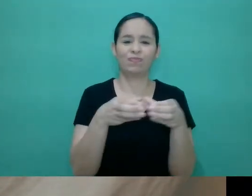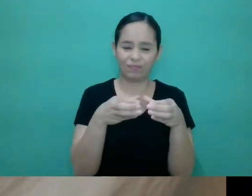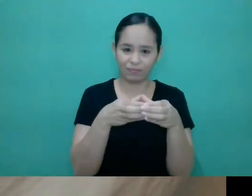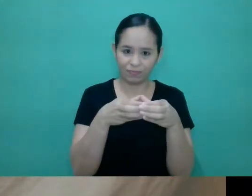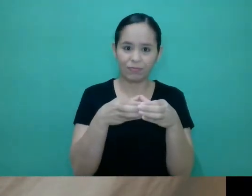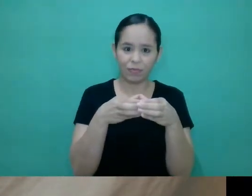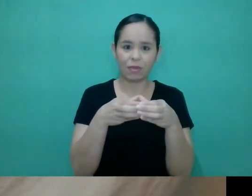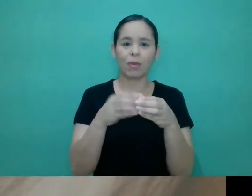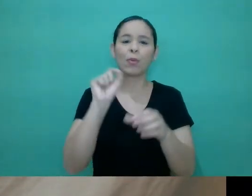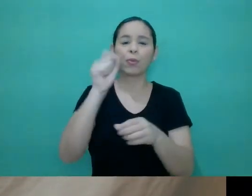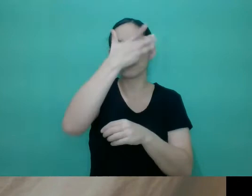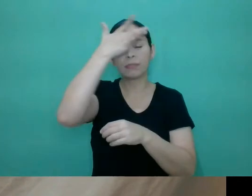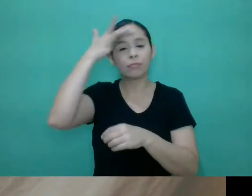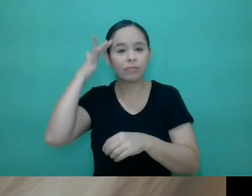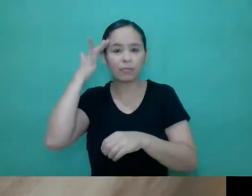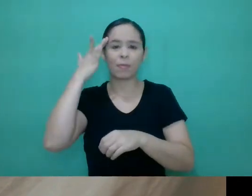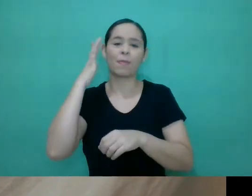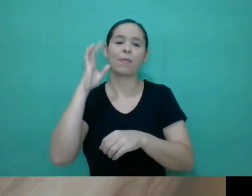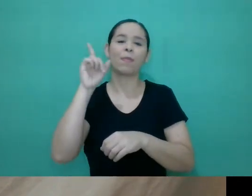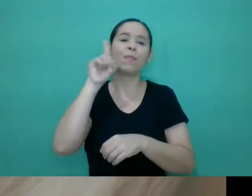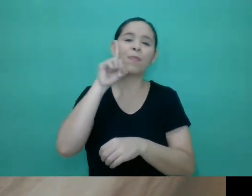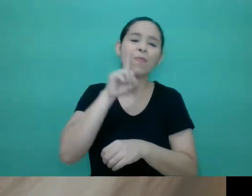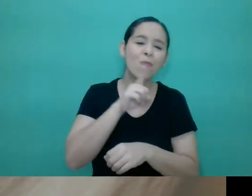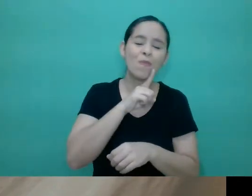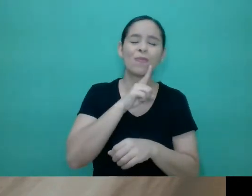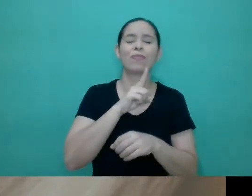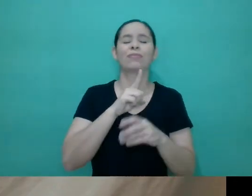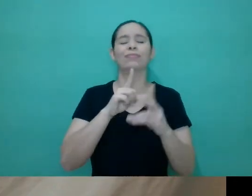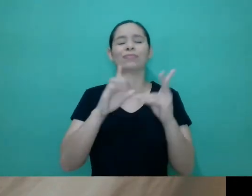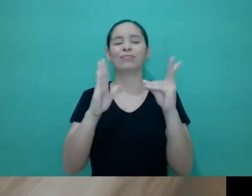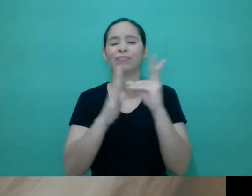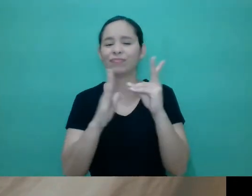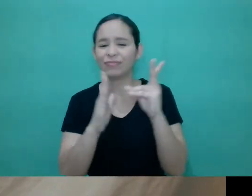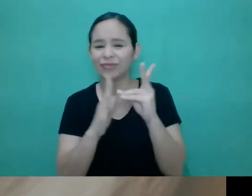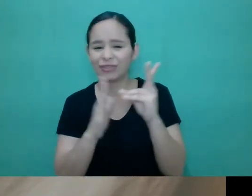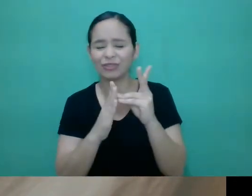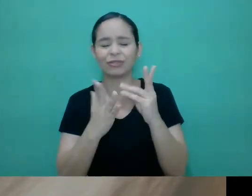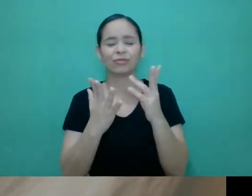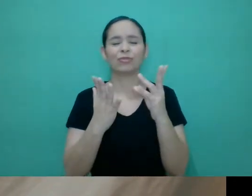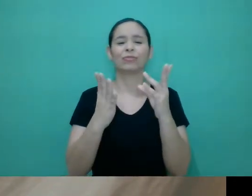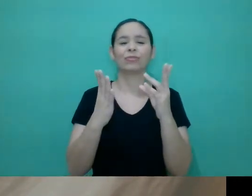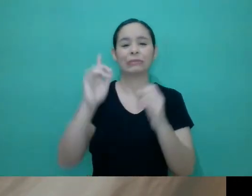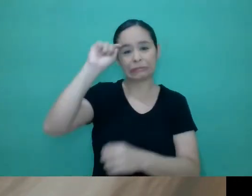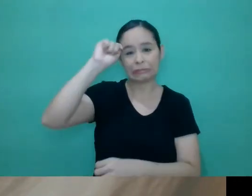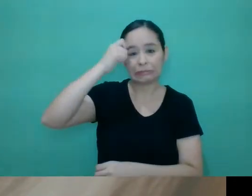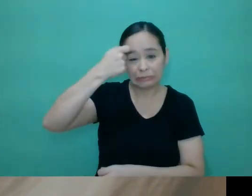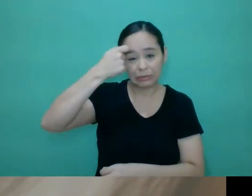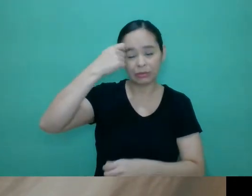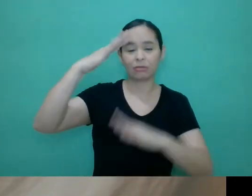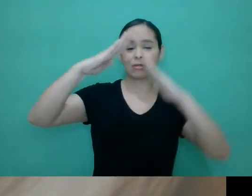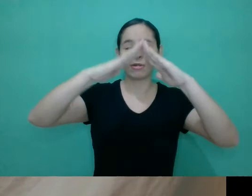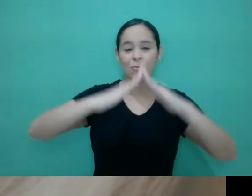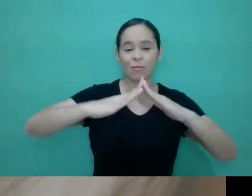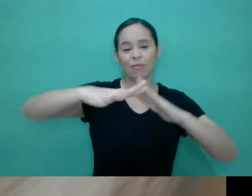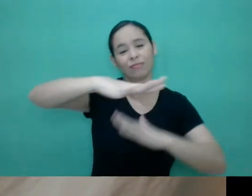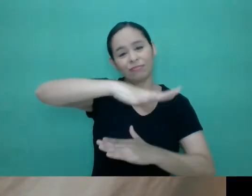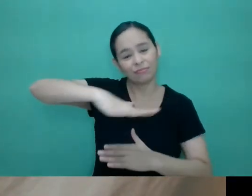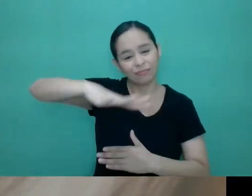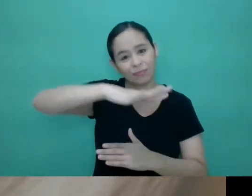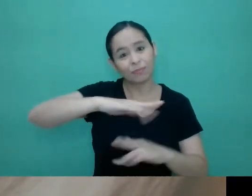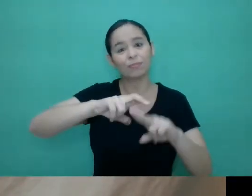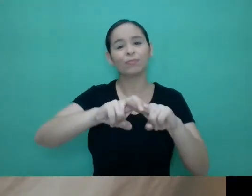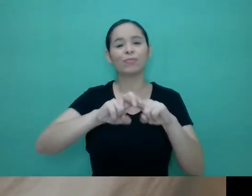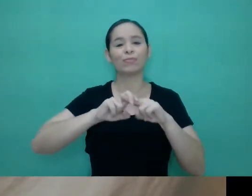negro marrom, ou seja, uma espécie de quilombolas, de quilombos, né, que existiam ali. E o autor